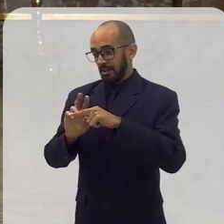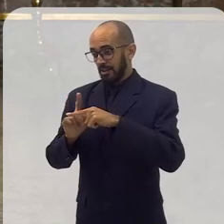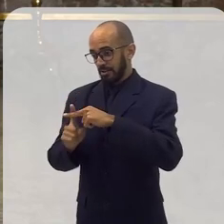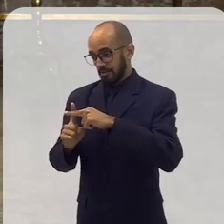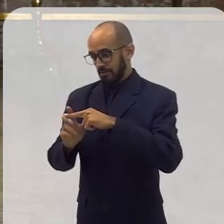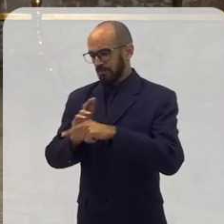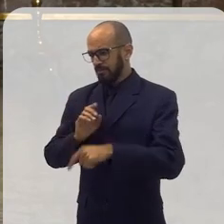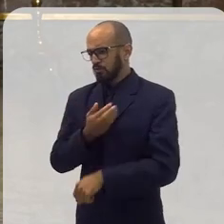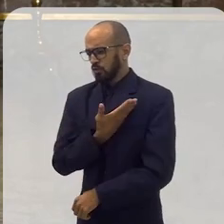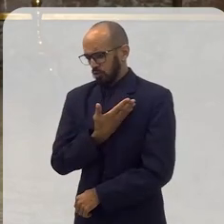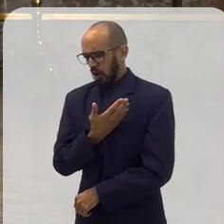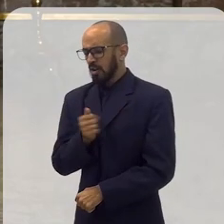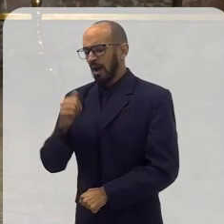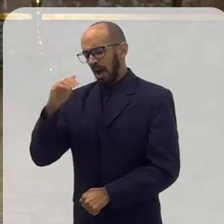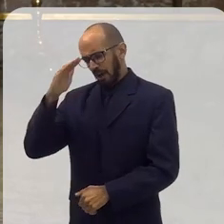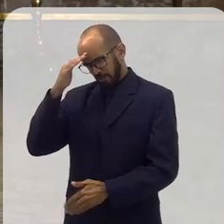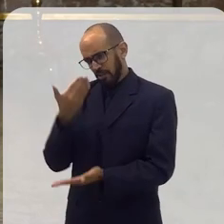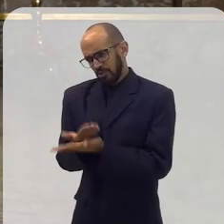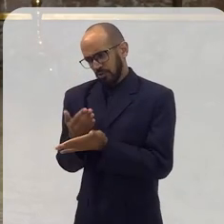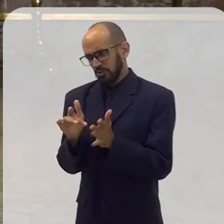Ortodoxa acredita em Cristo.